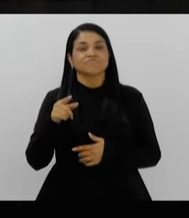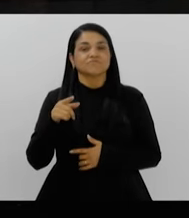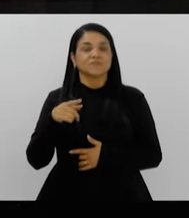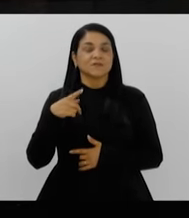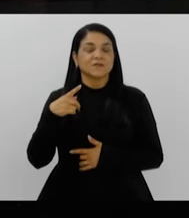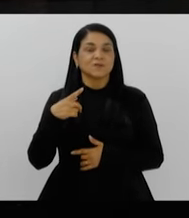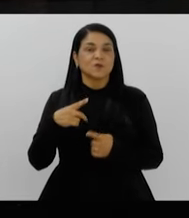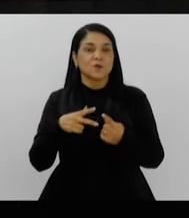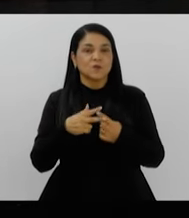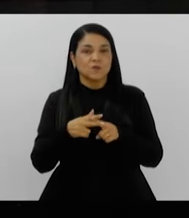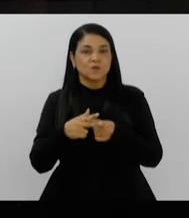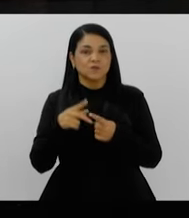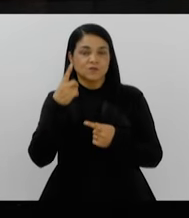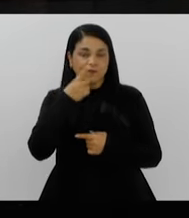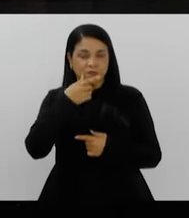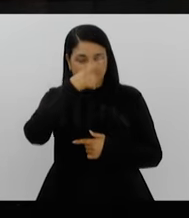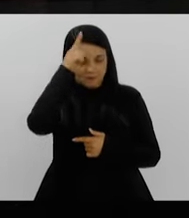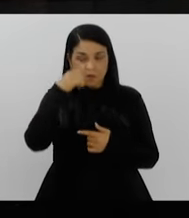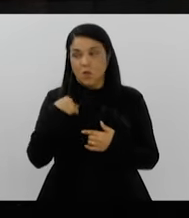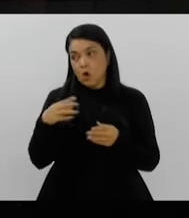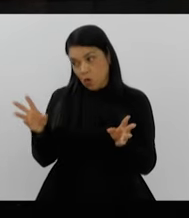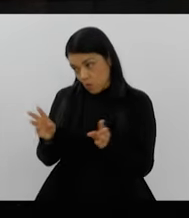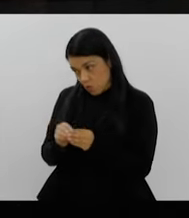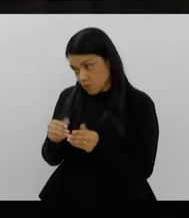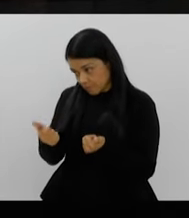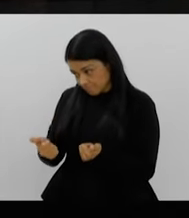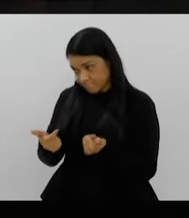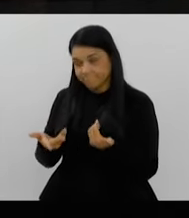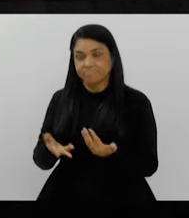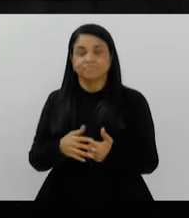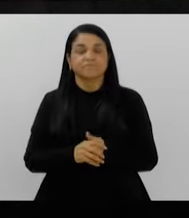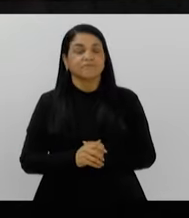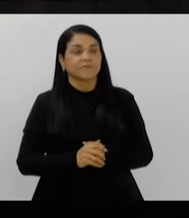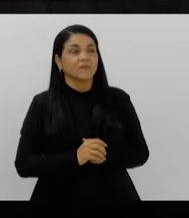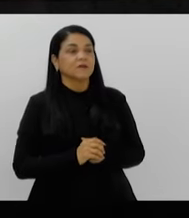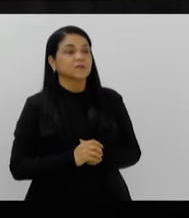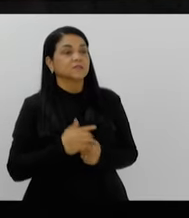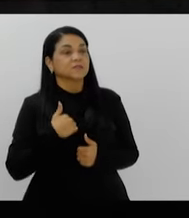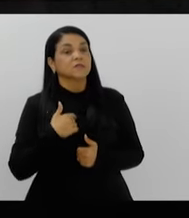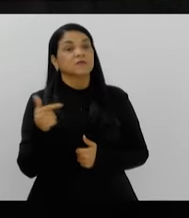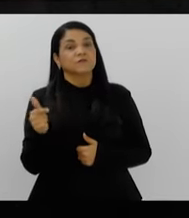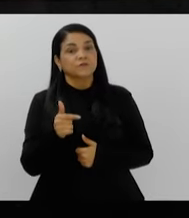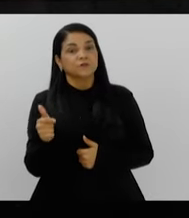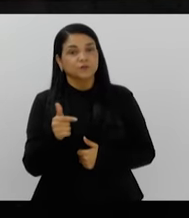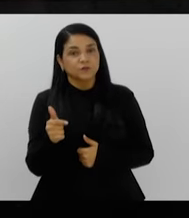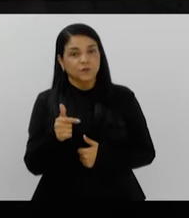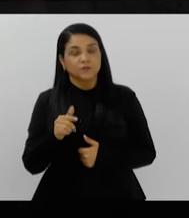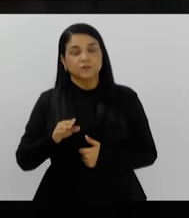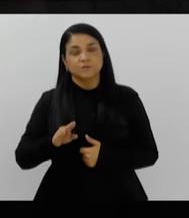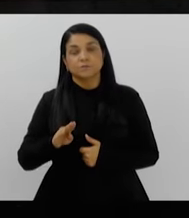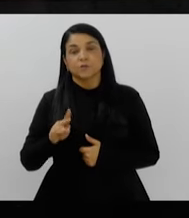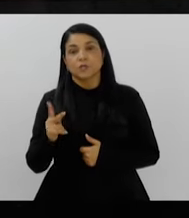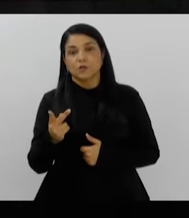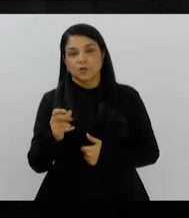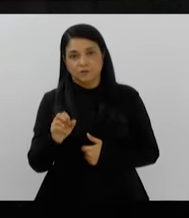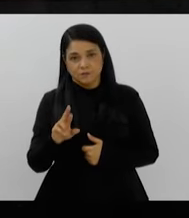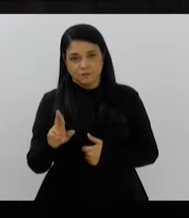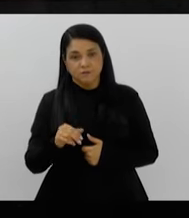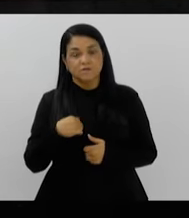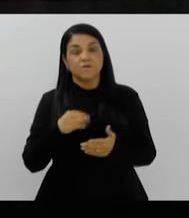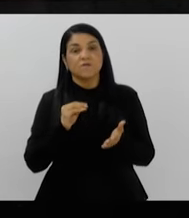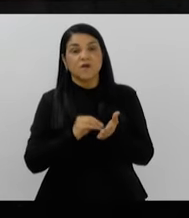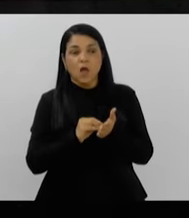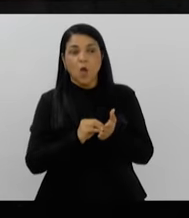orçamento. Para concluir, deputado. Vou concluir. Então, são 22 bilhões que seguramente estão fazendo falta para